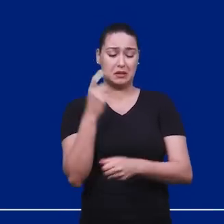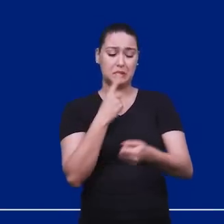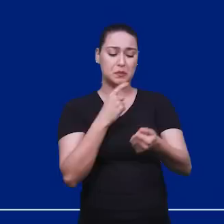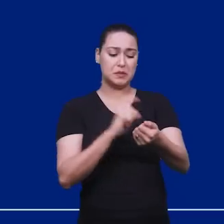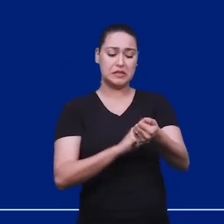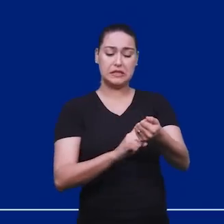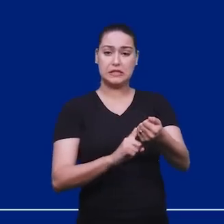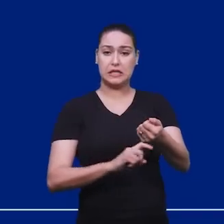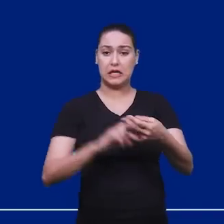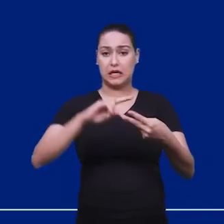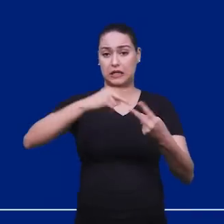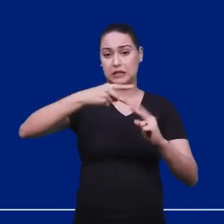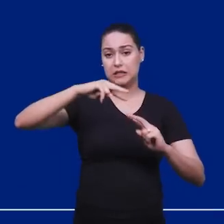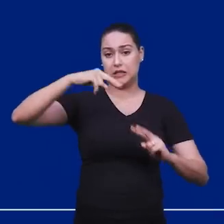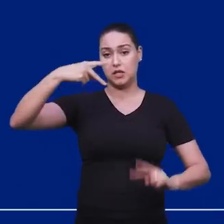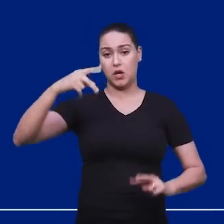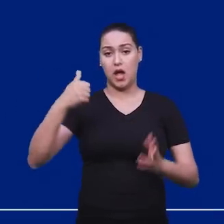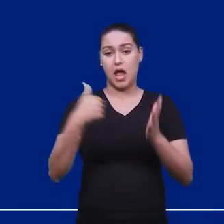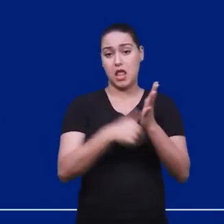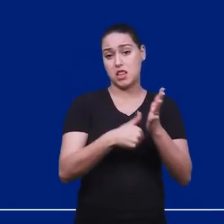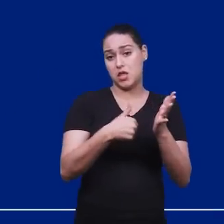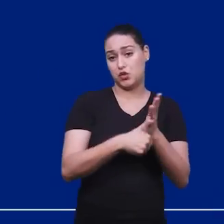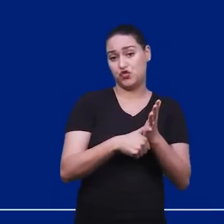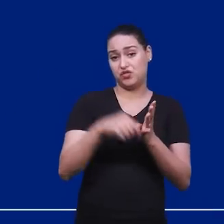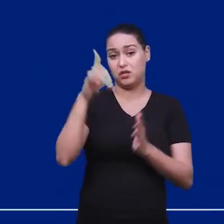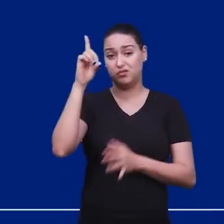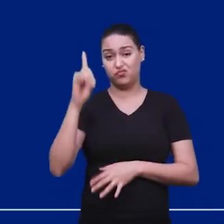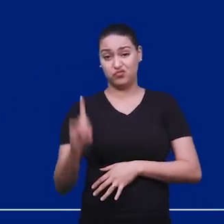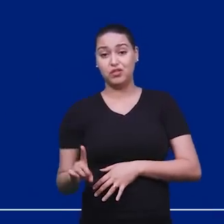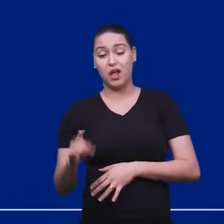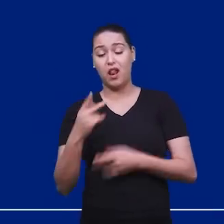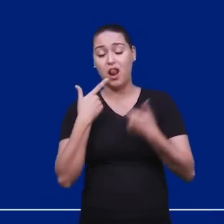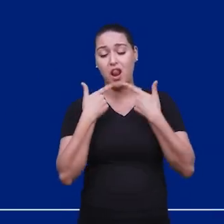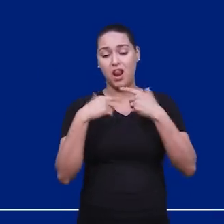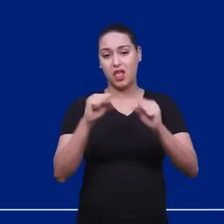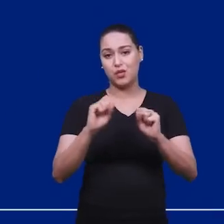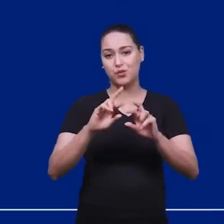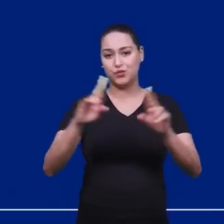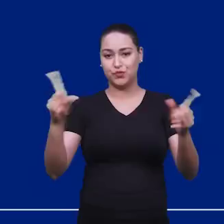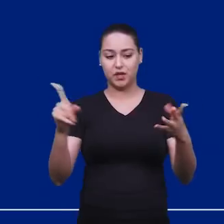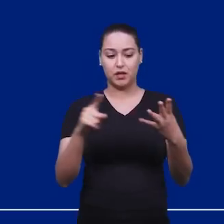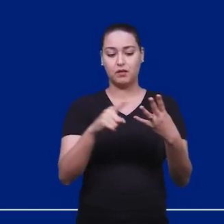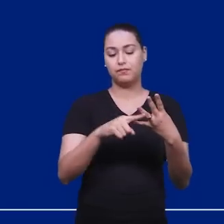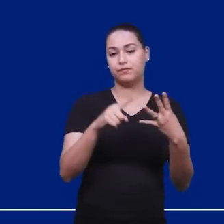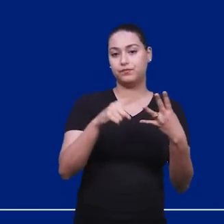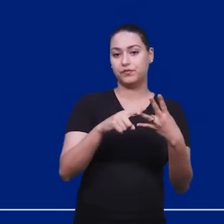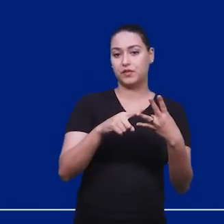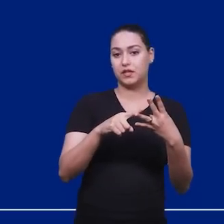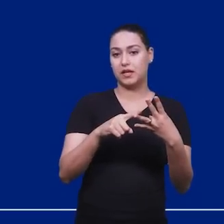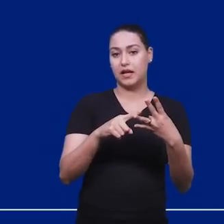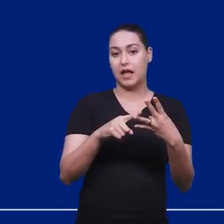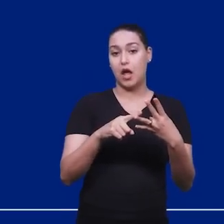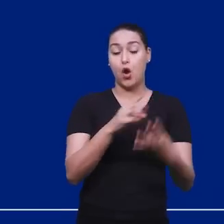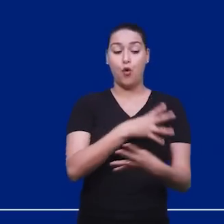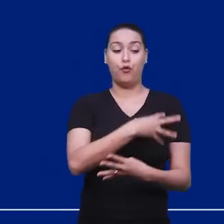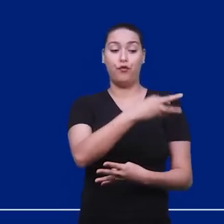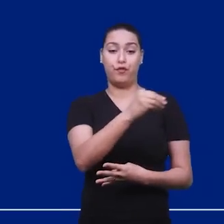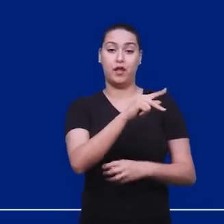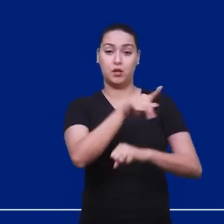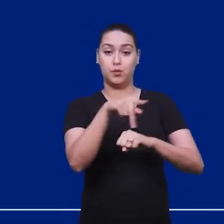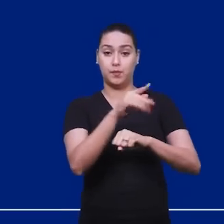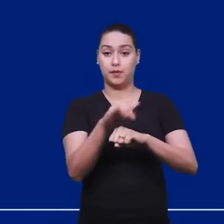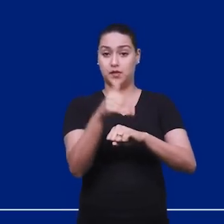ele diz o seguinte, é aquele que não tem o mesmo sangue, a mesma identidade e não fala a mesma